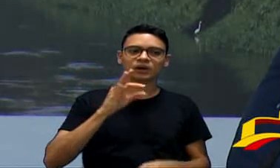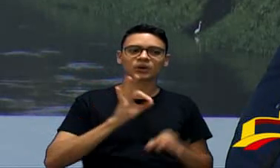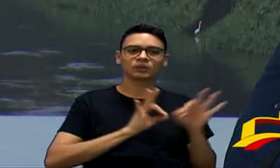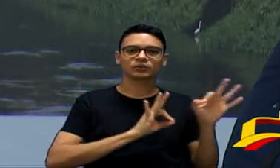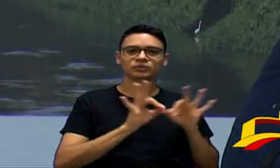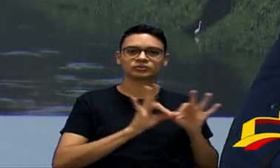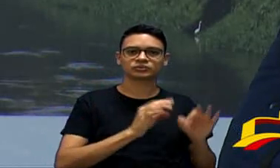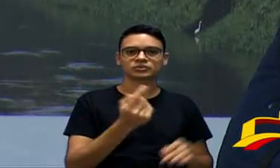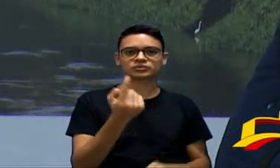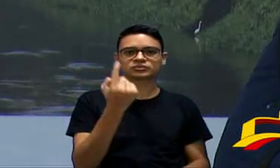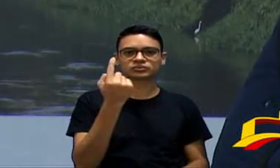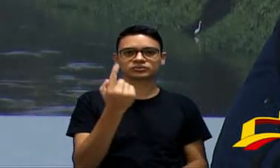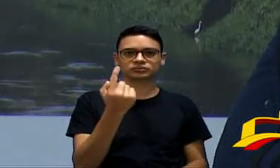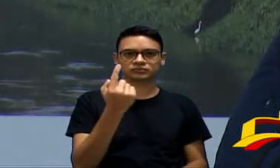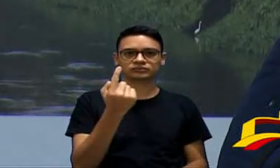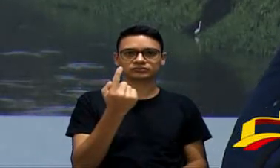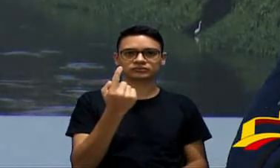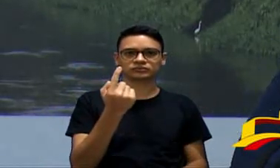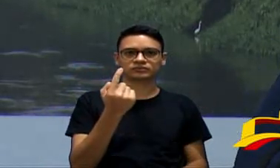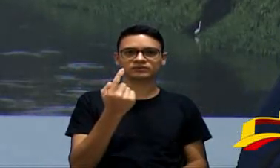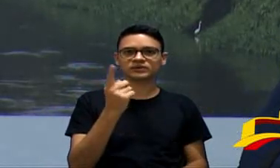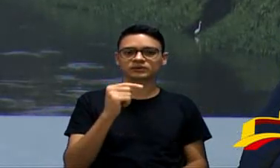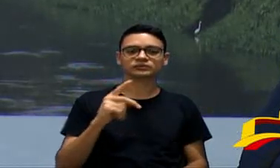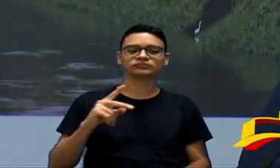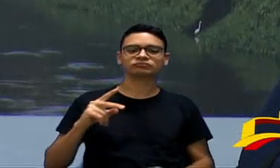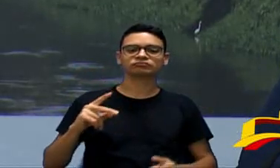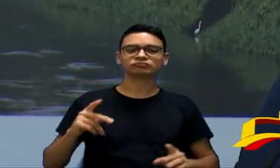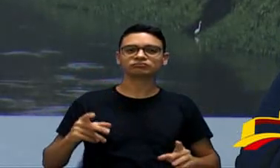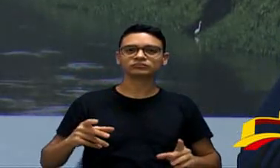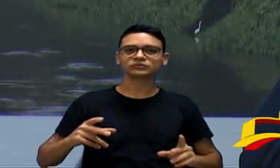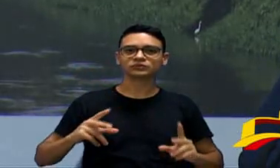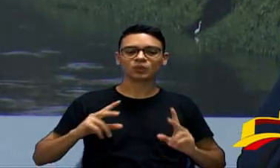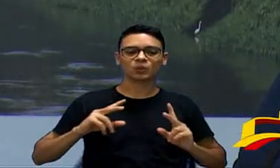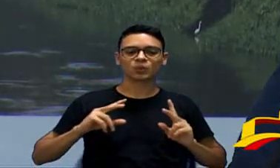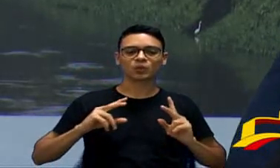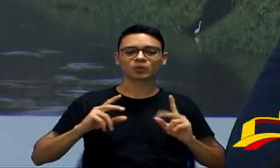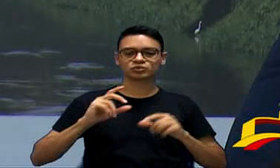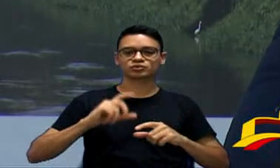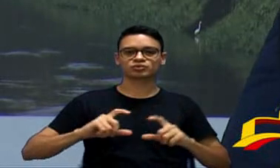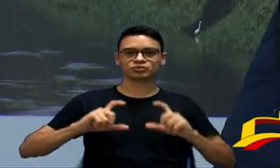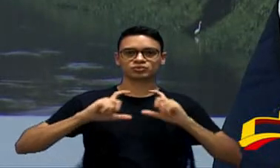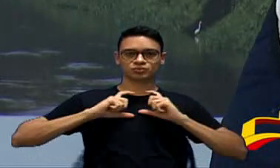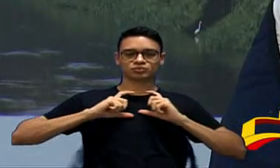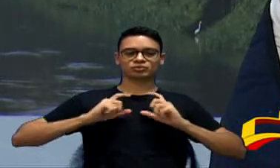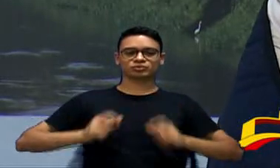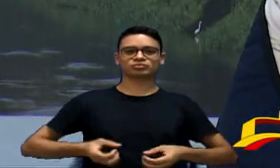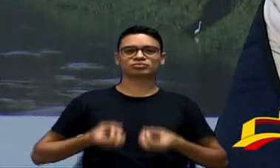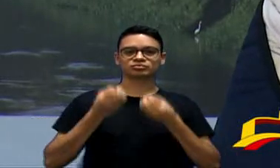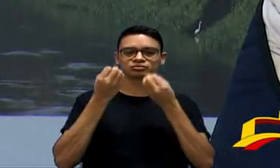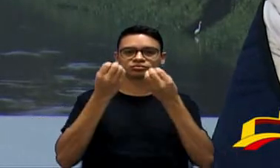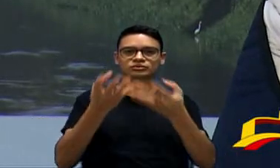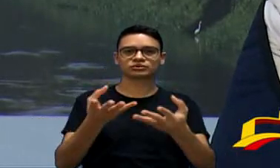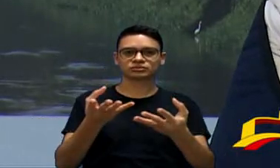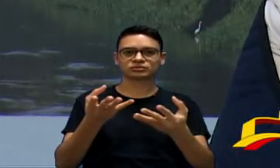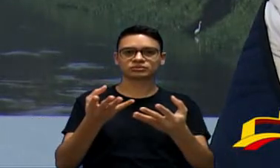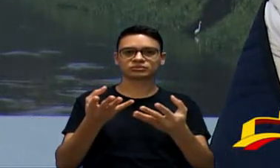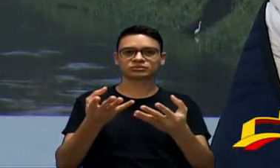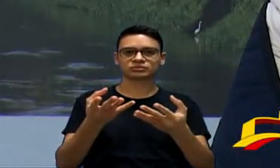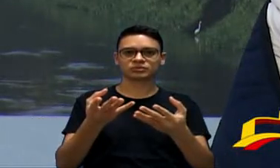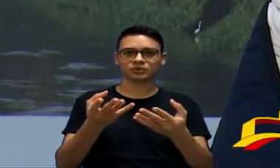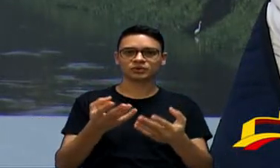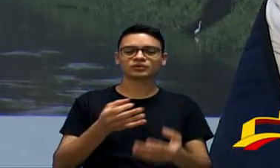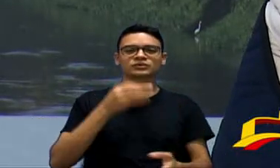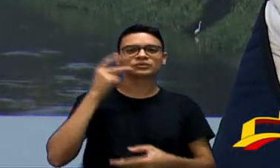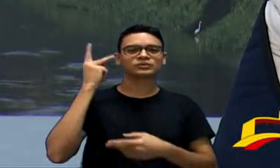projeto de honraria. A única vez que os vereadores usaram